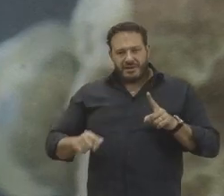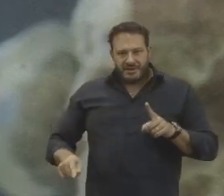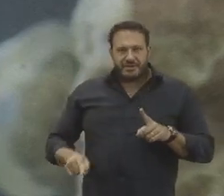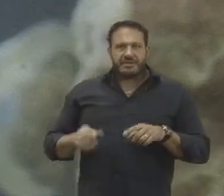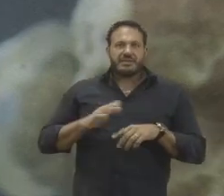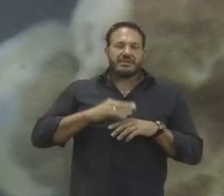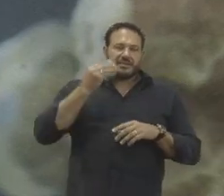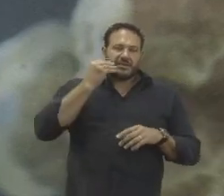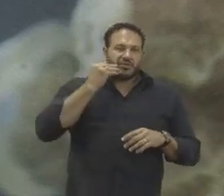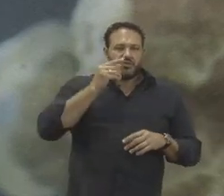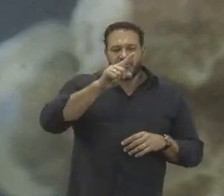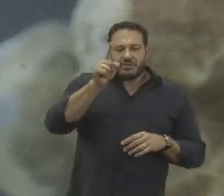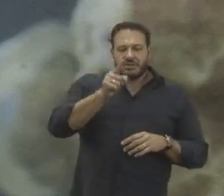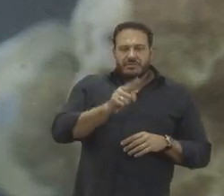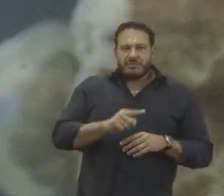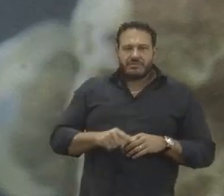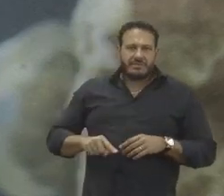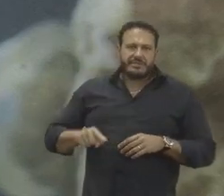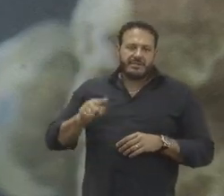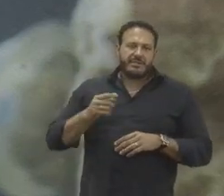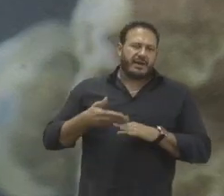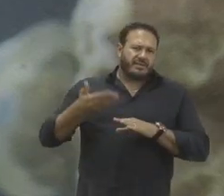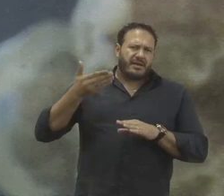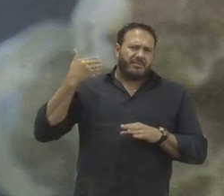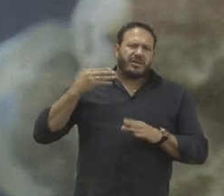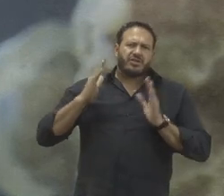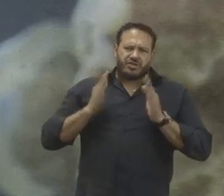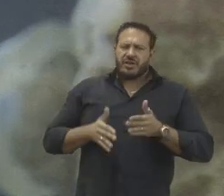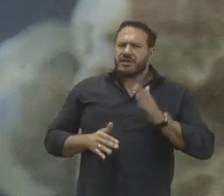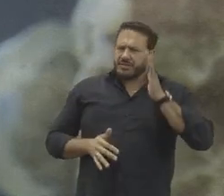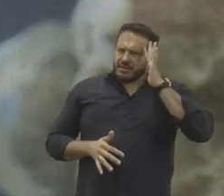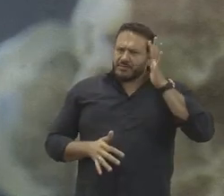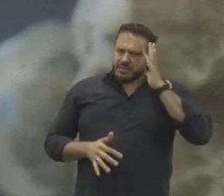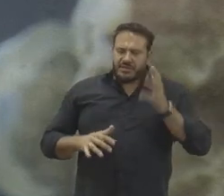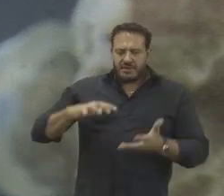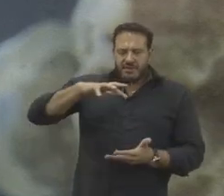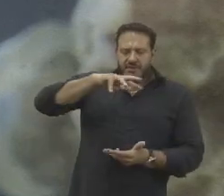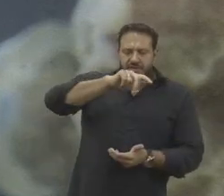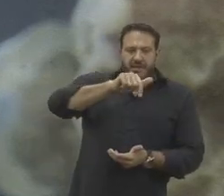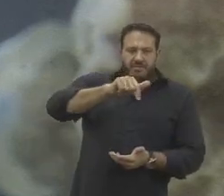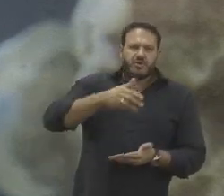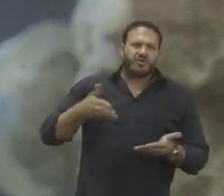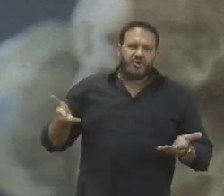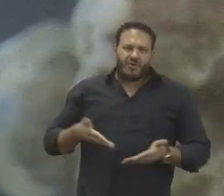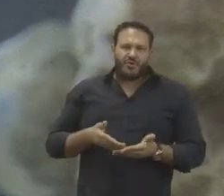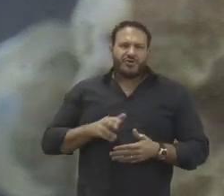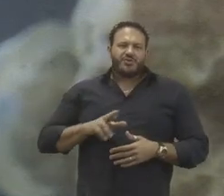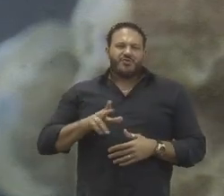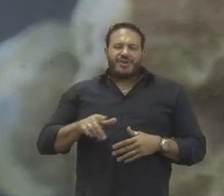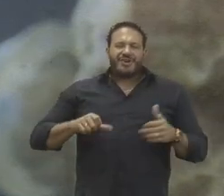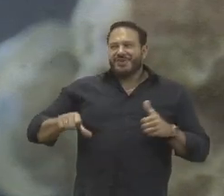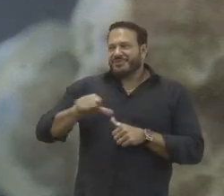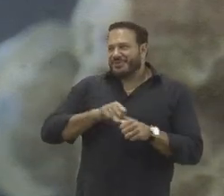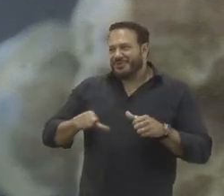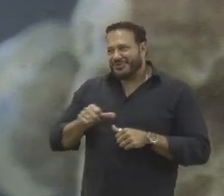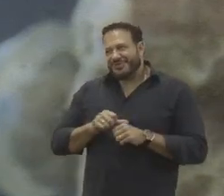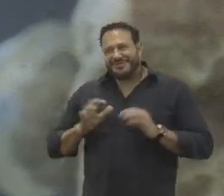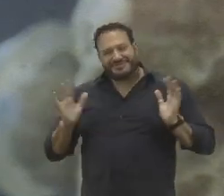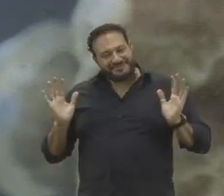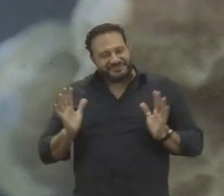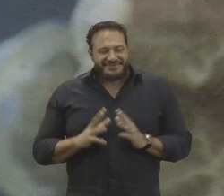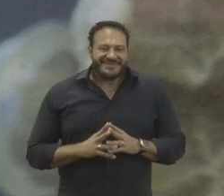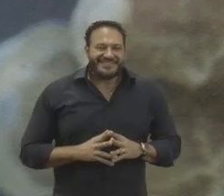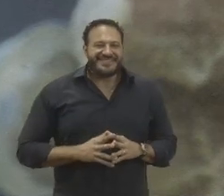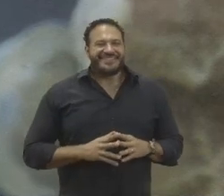eh ou sei lá na época já se sabia que a Terra era Redonda hoje em dia já não é mais né Já mas enfim